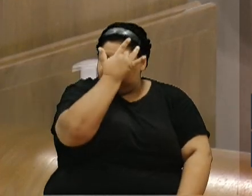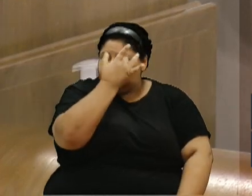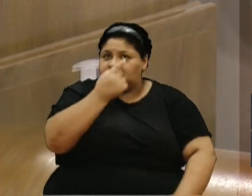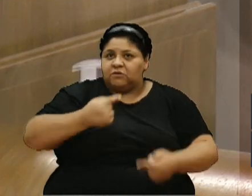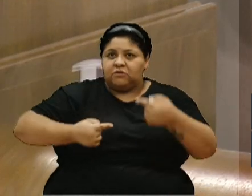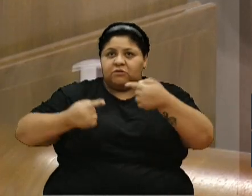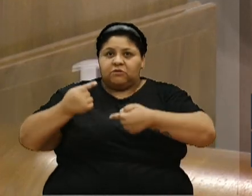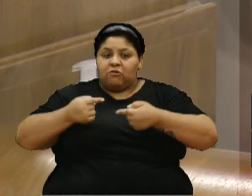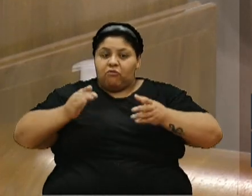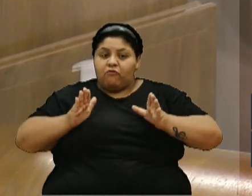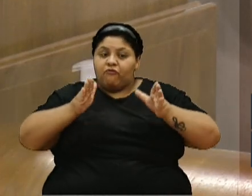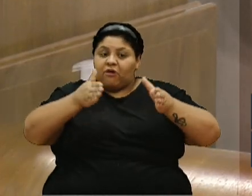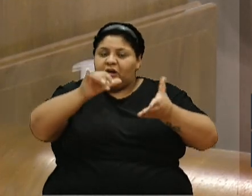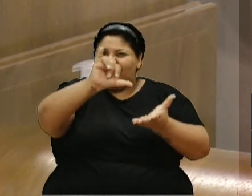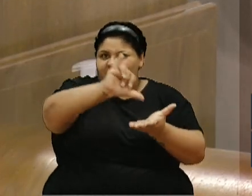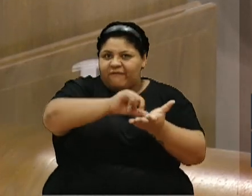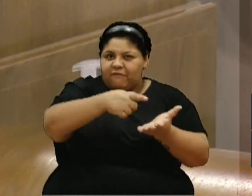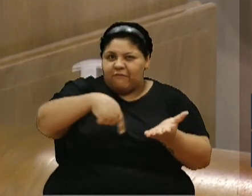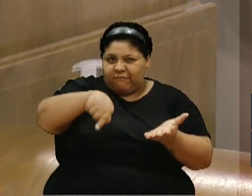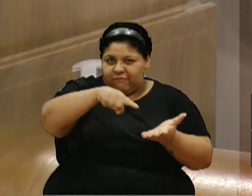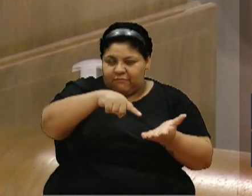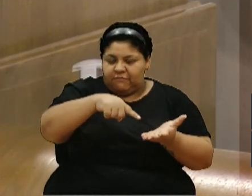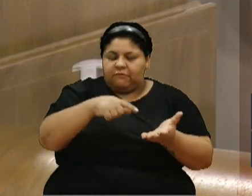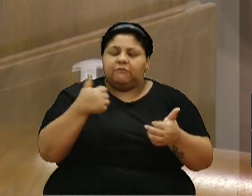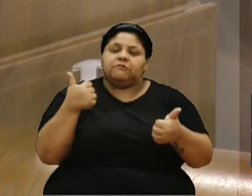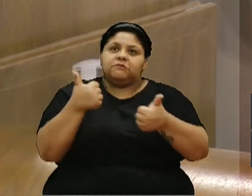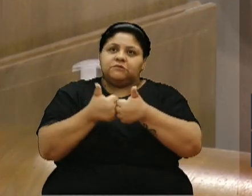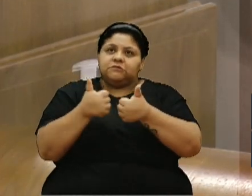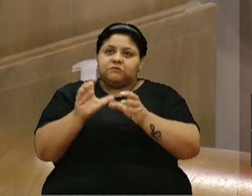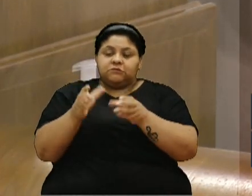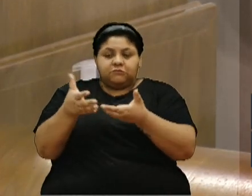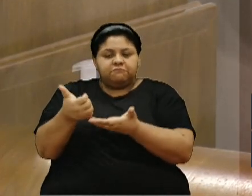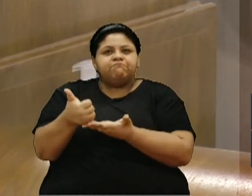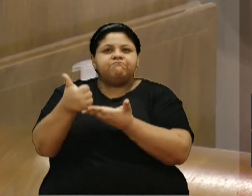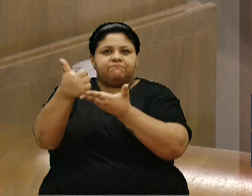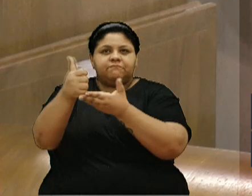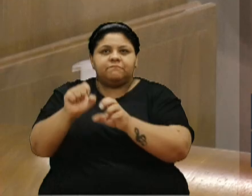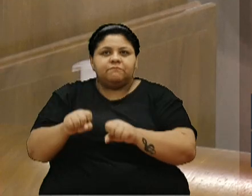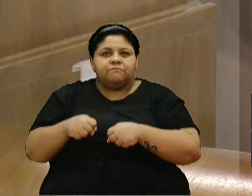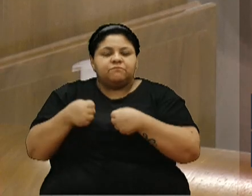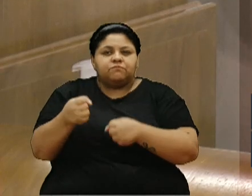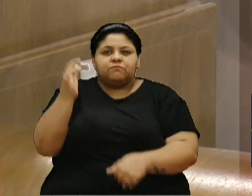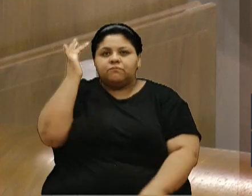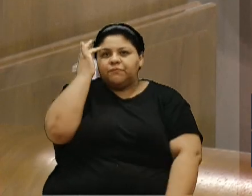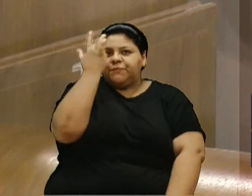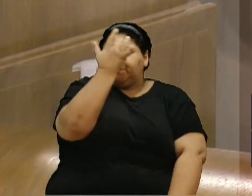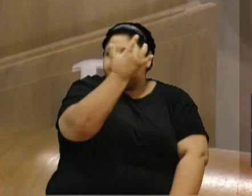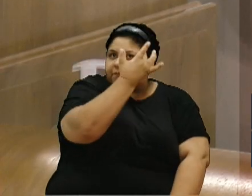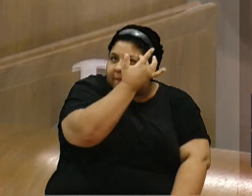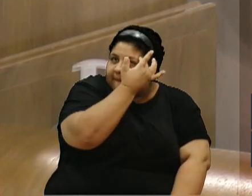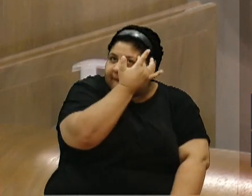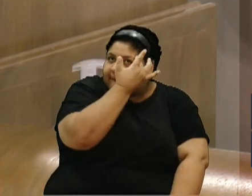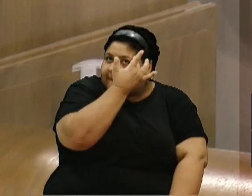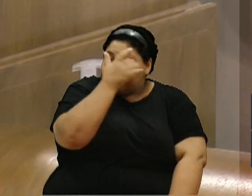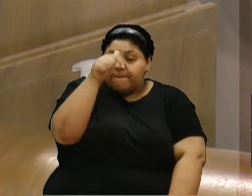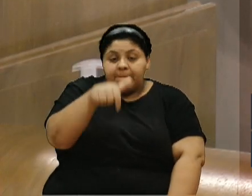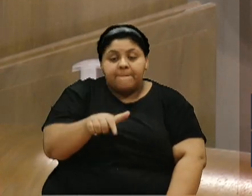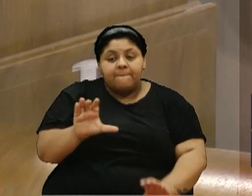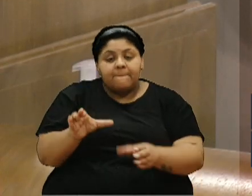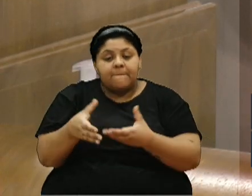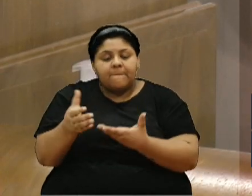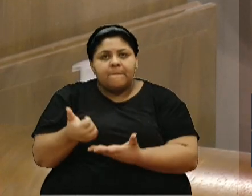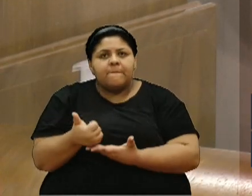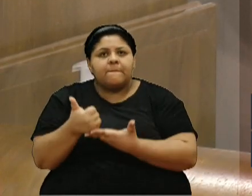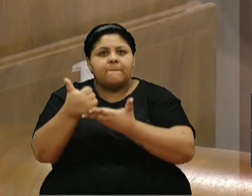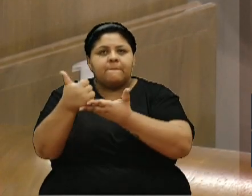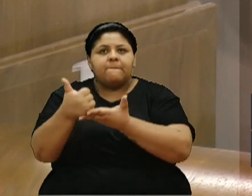debate central para nós, através da Frente Parlamentar em Defesa da Saúde Mental. Essa frente